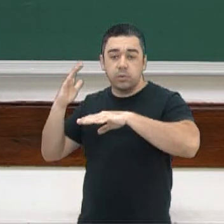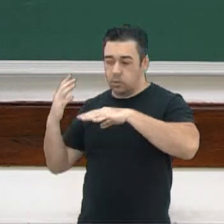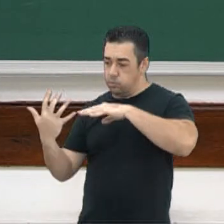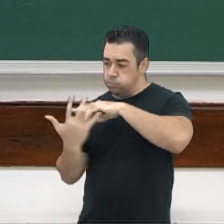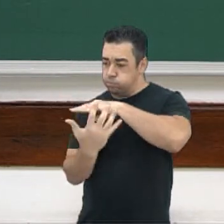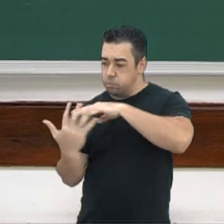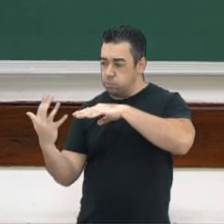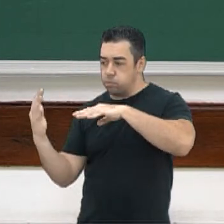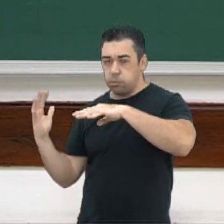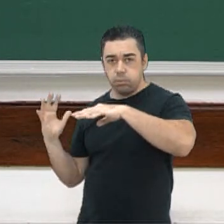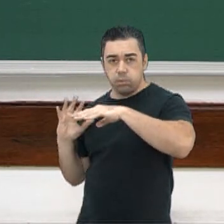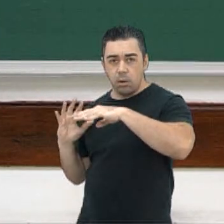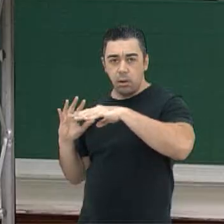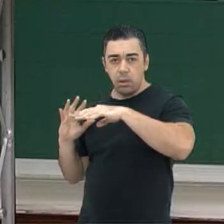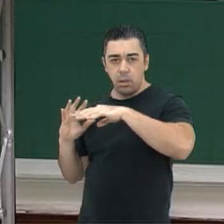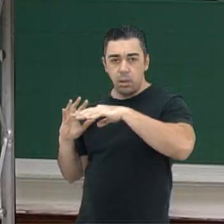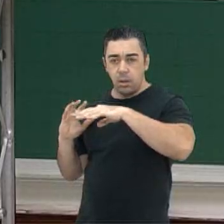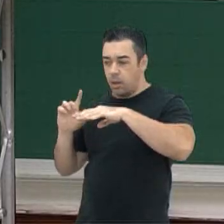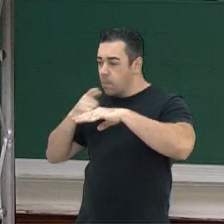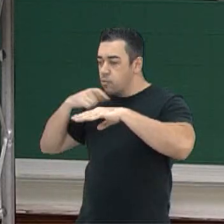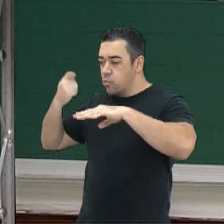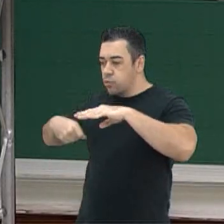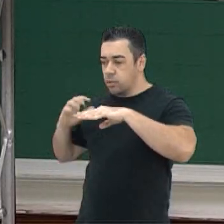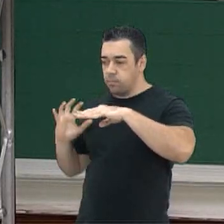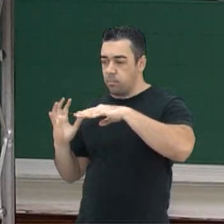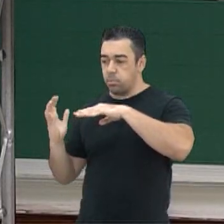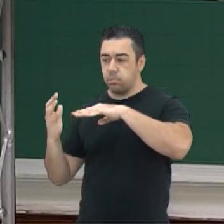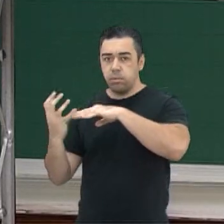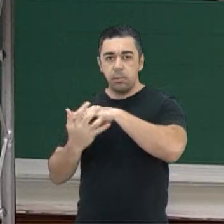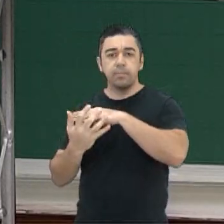chegar suprimento e novos